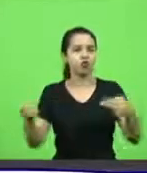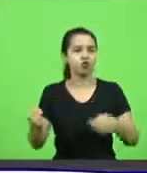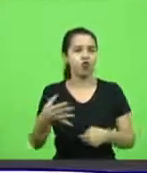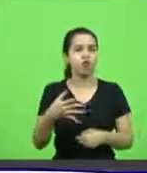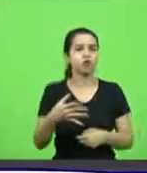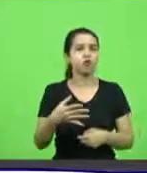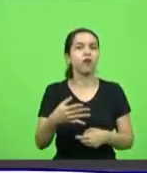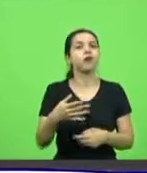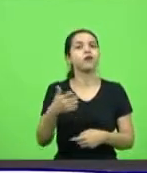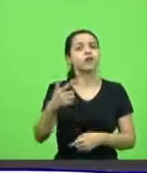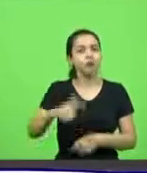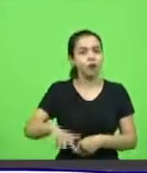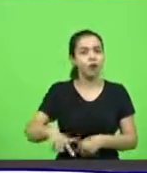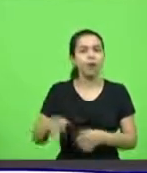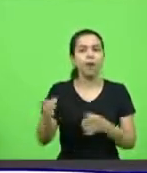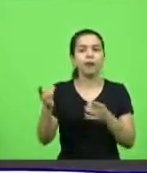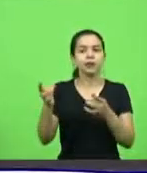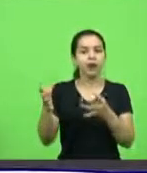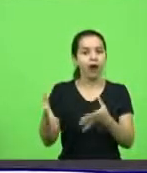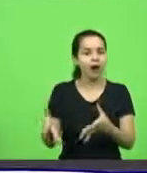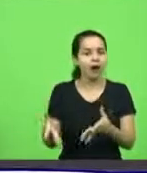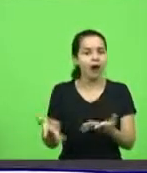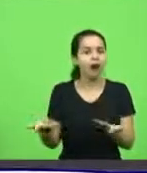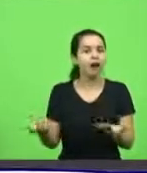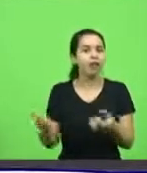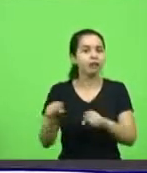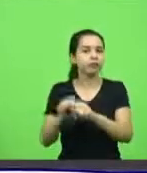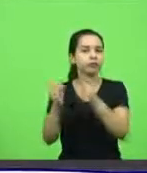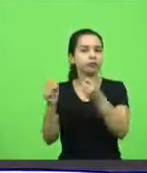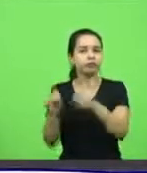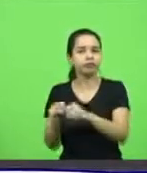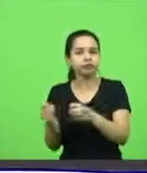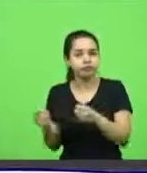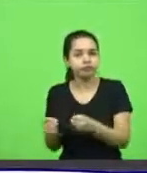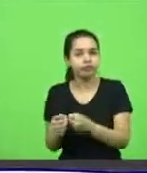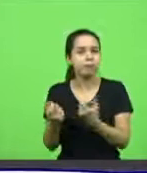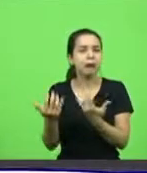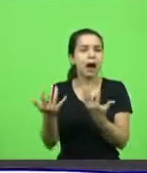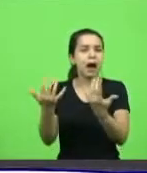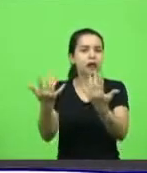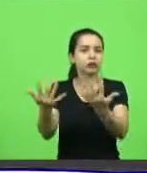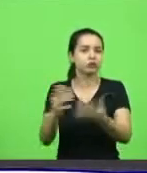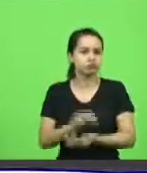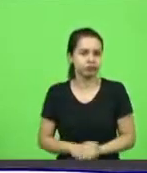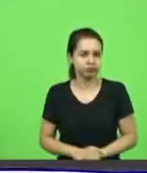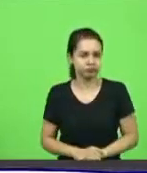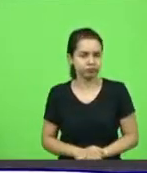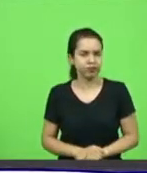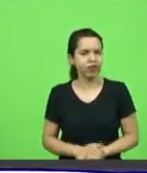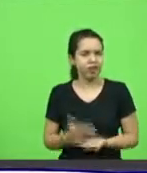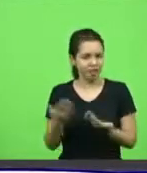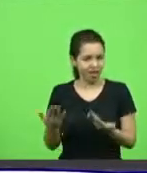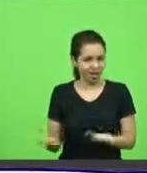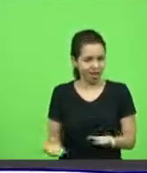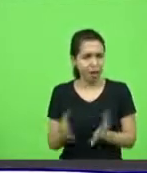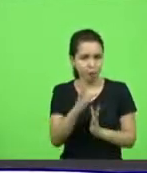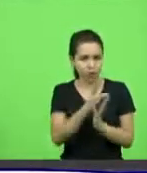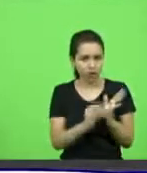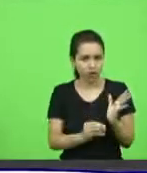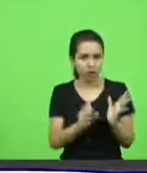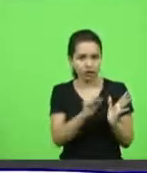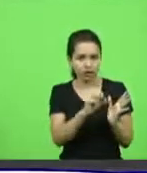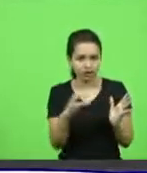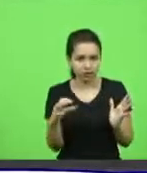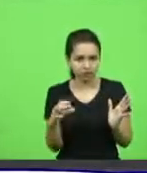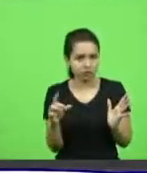abandono mato Enfim então esse não é o padrão de Santa Catarina né Nós precisamos ter